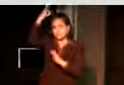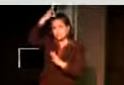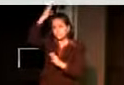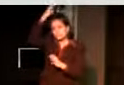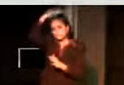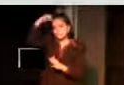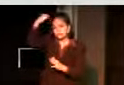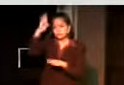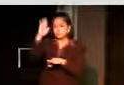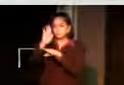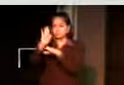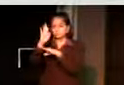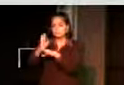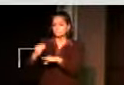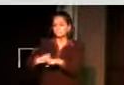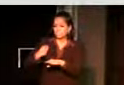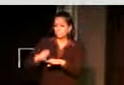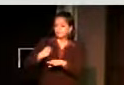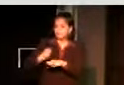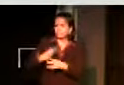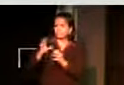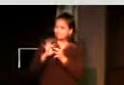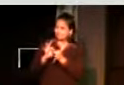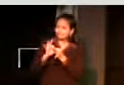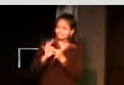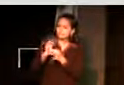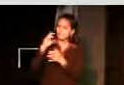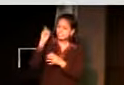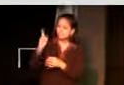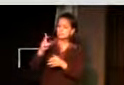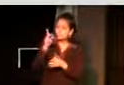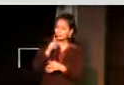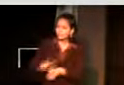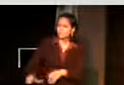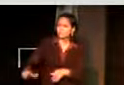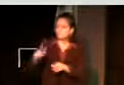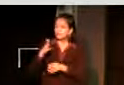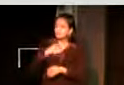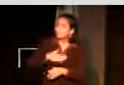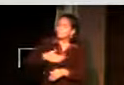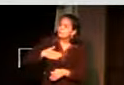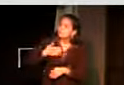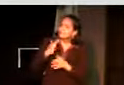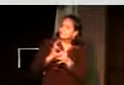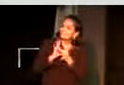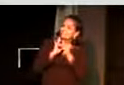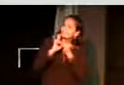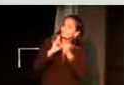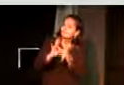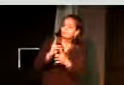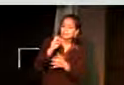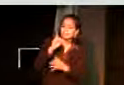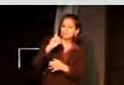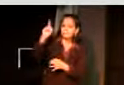nos ajude a viver essa realidade a temos o prazer de